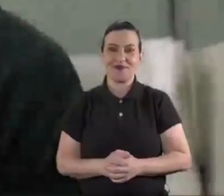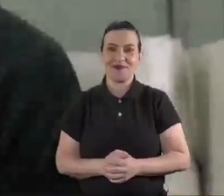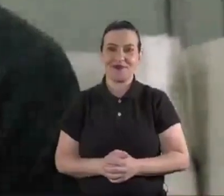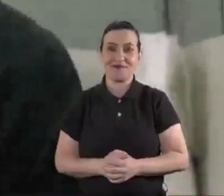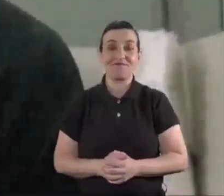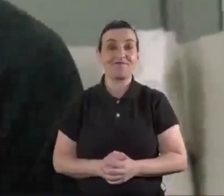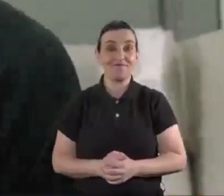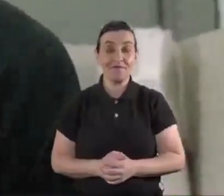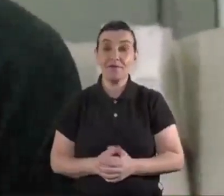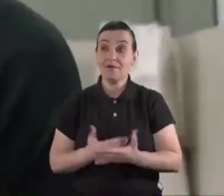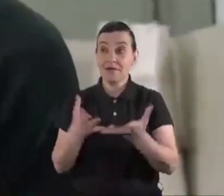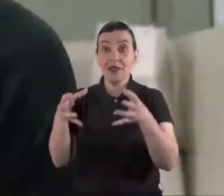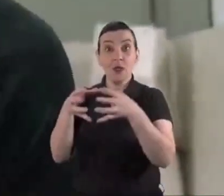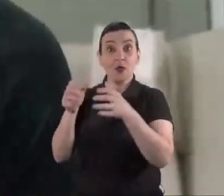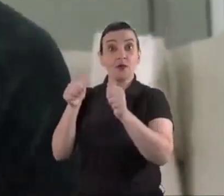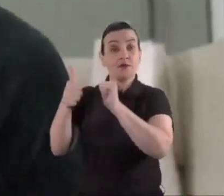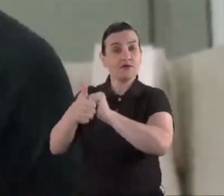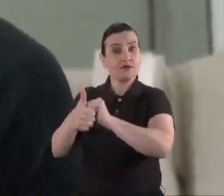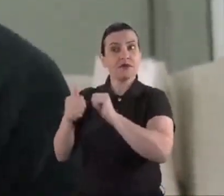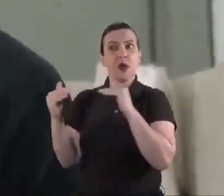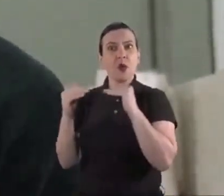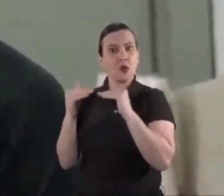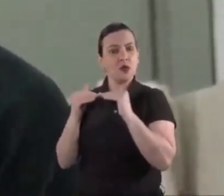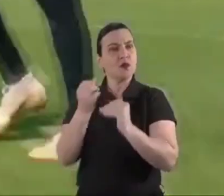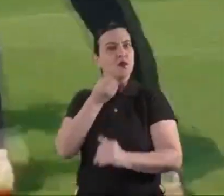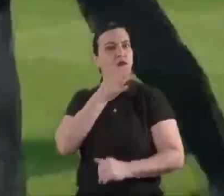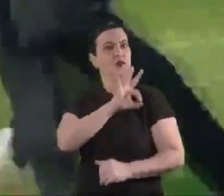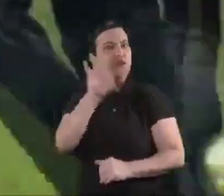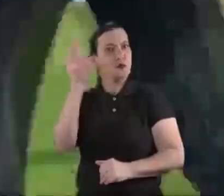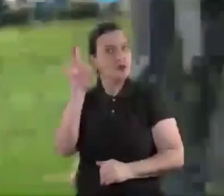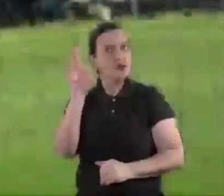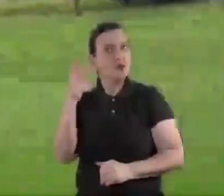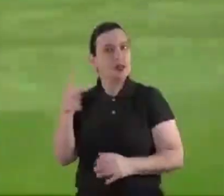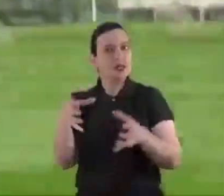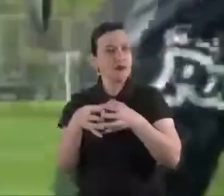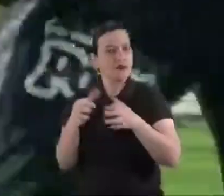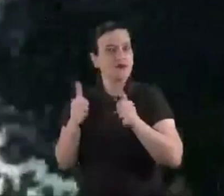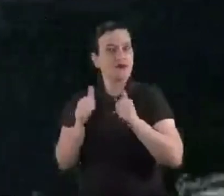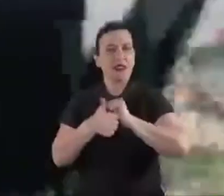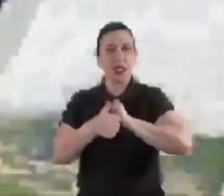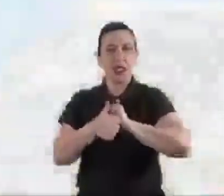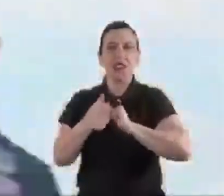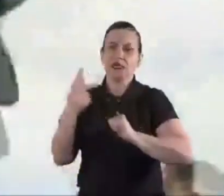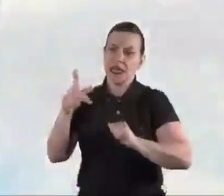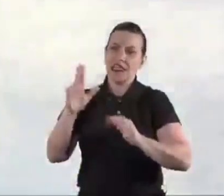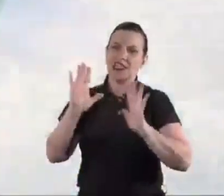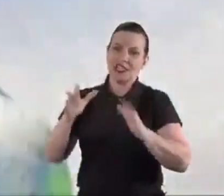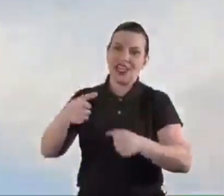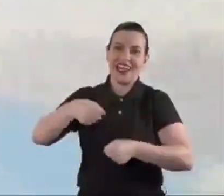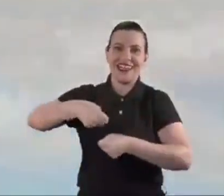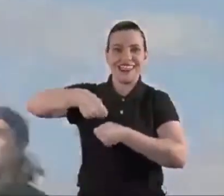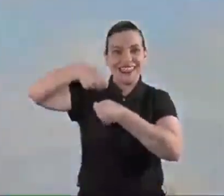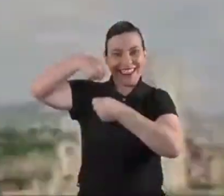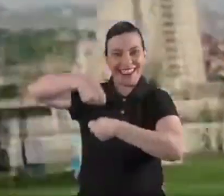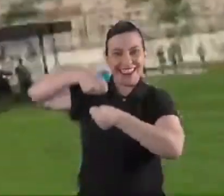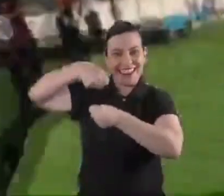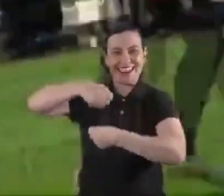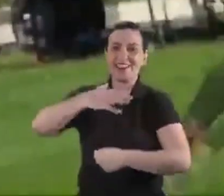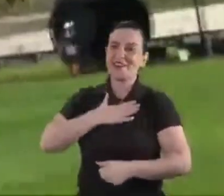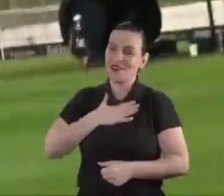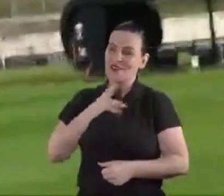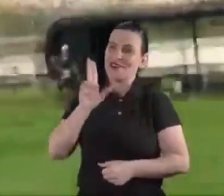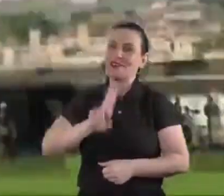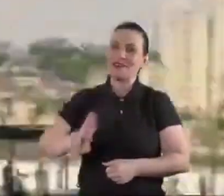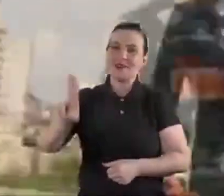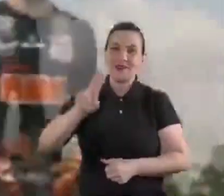A aceitação dos atletas é muito boa, então os atletas têm o seu kit, né? Os atletas que gostam de usar, eles